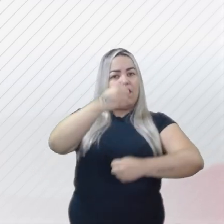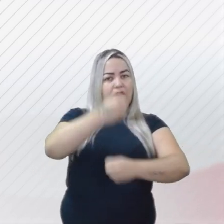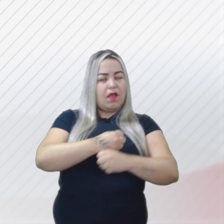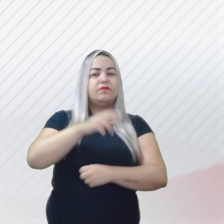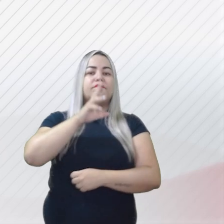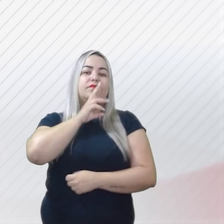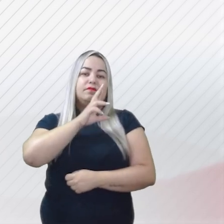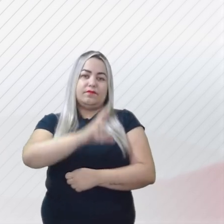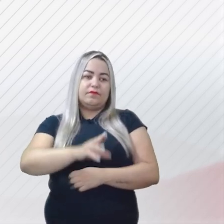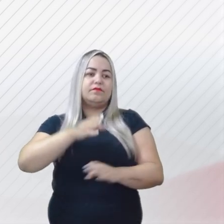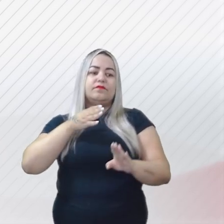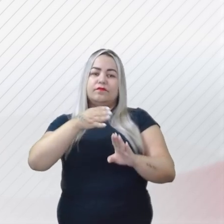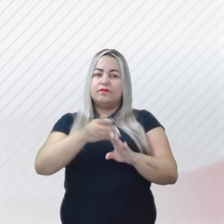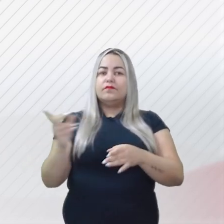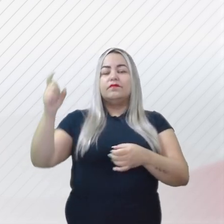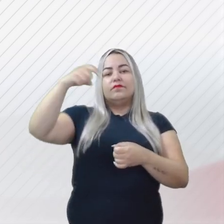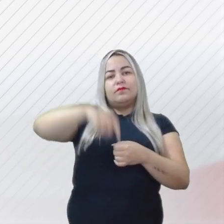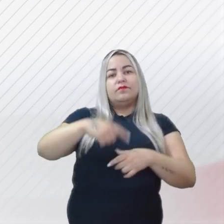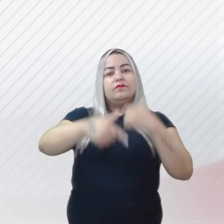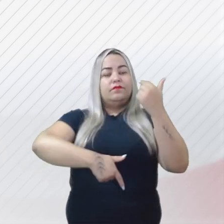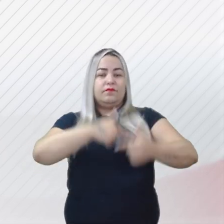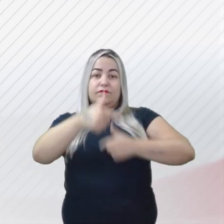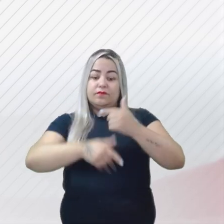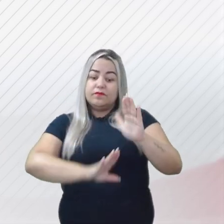passado é resultado direto da retomada do